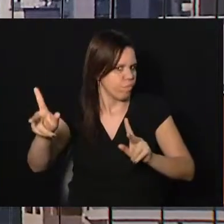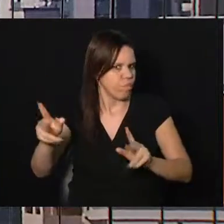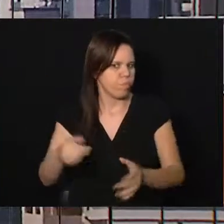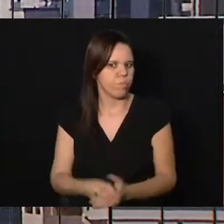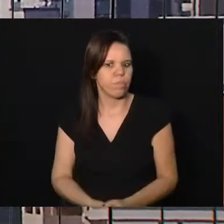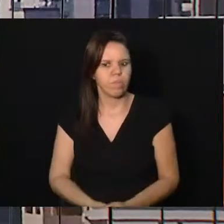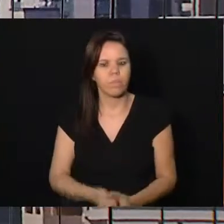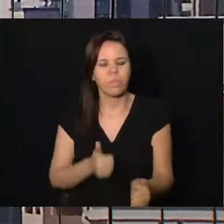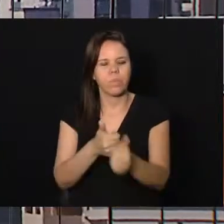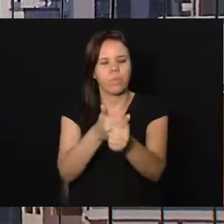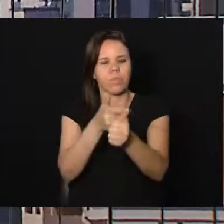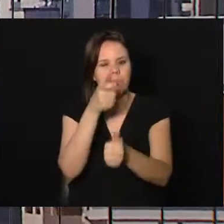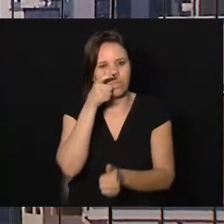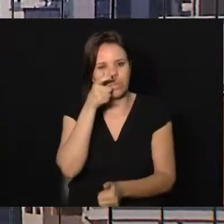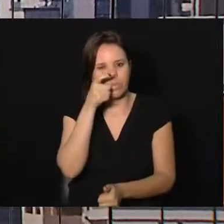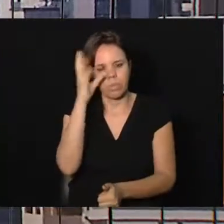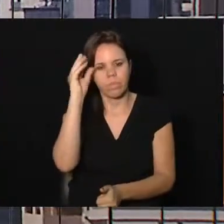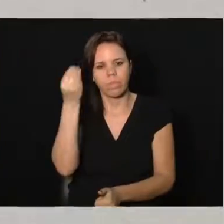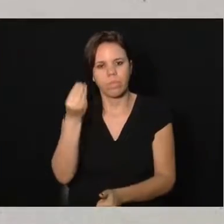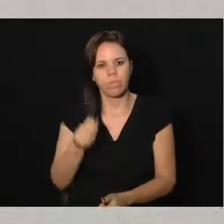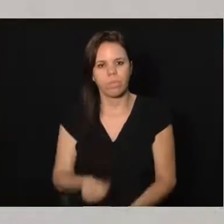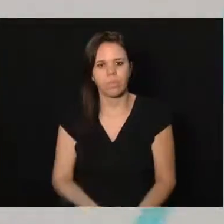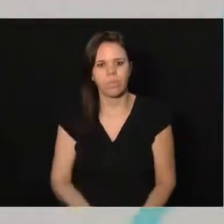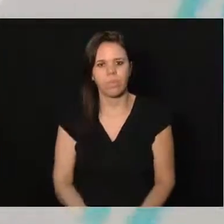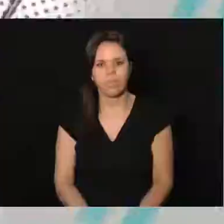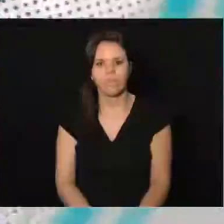diferentes. Acompanhem que vocês vão entender.